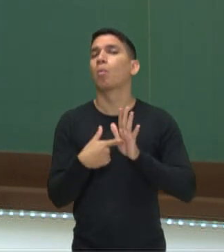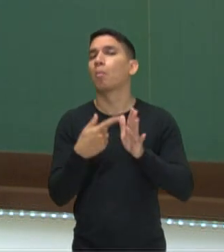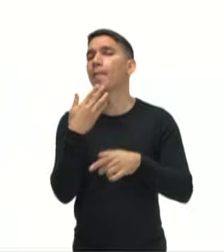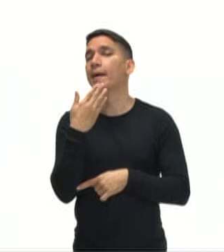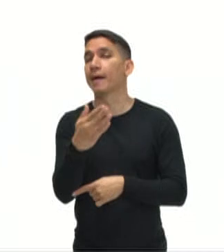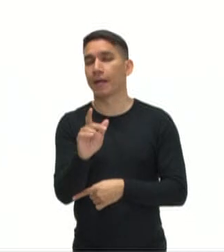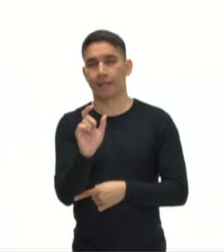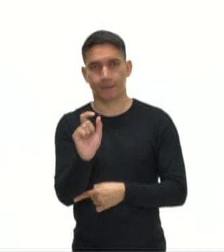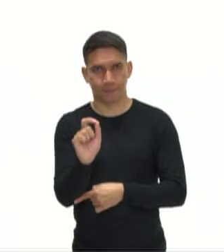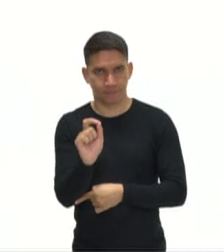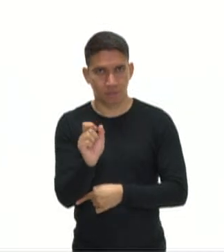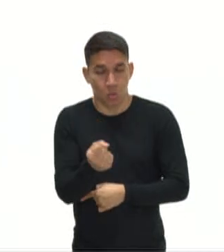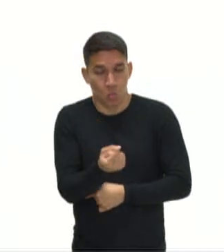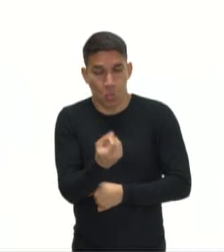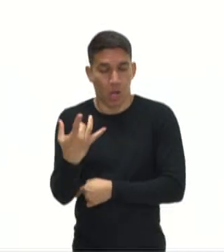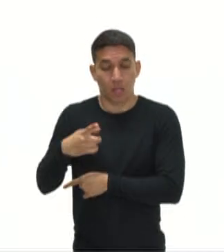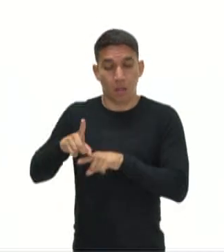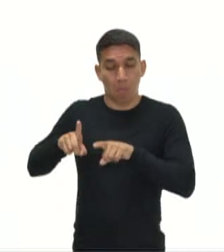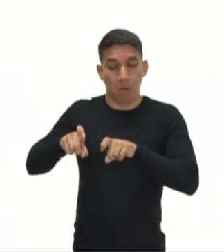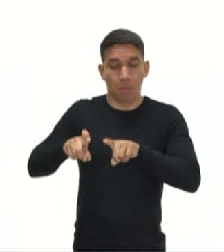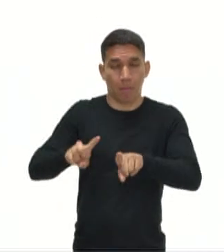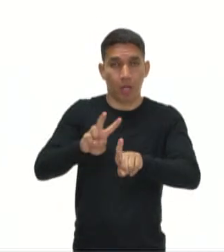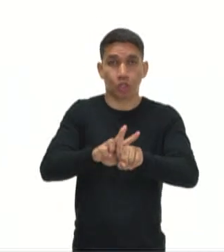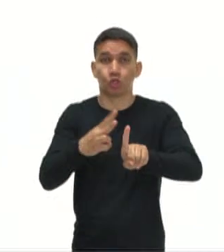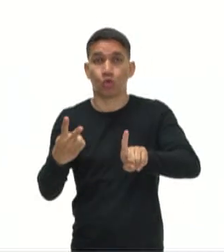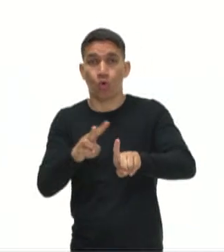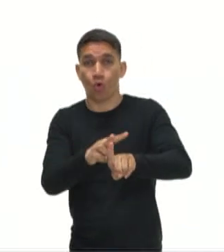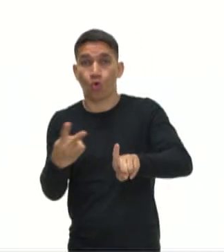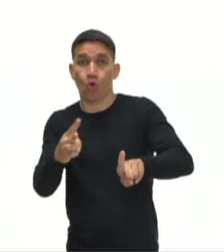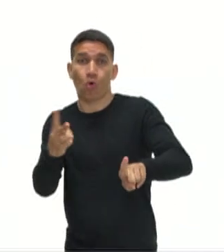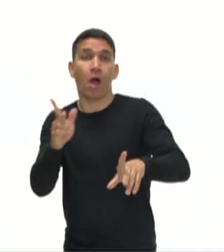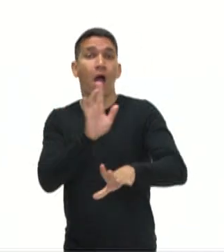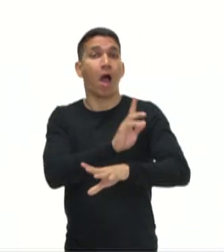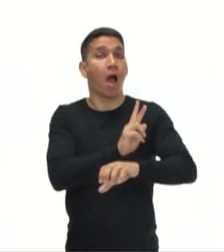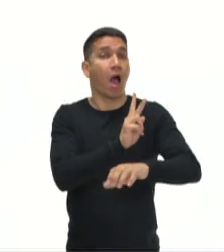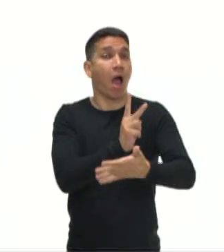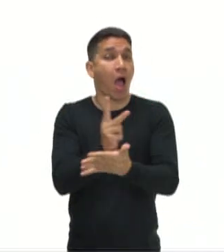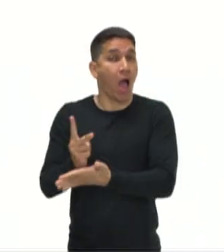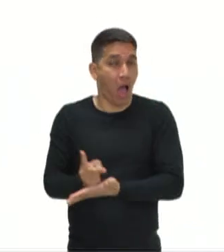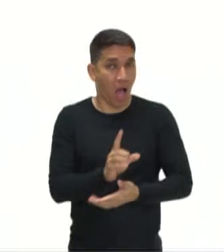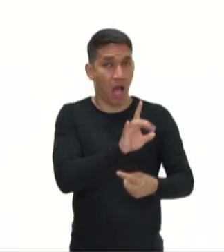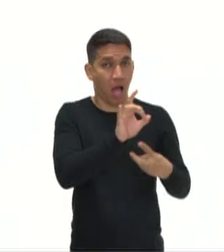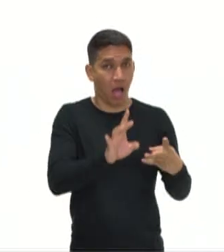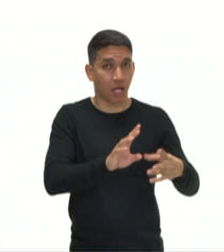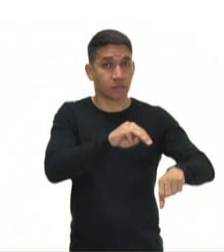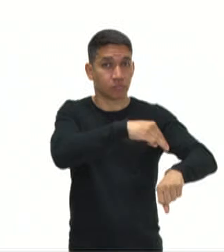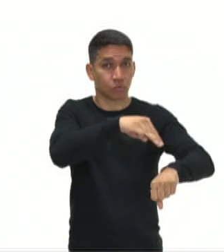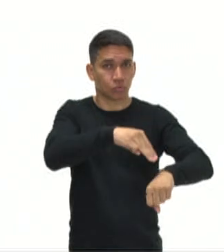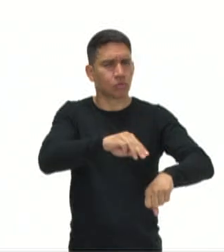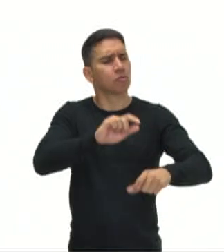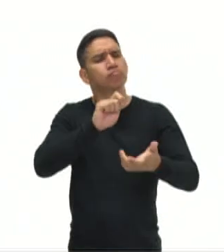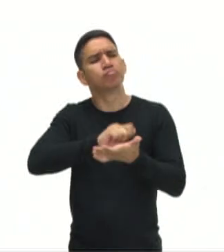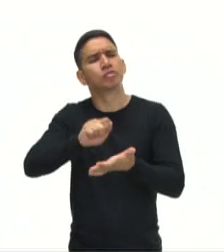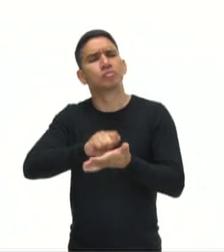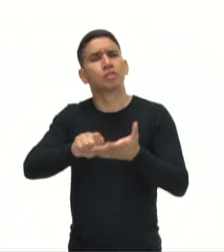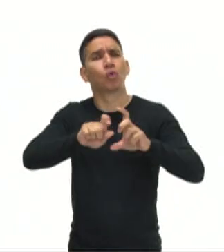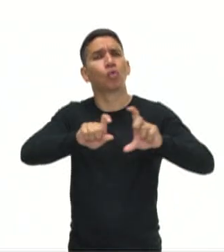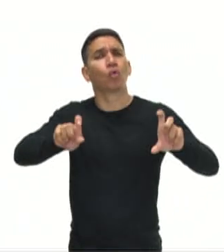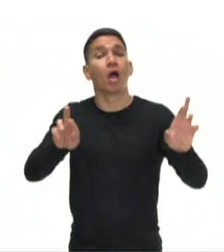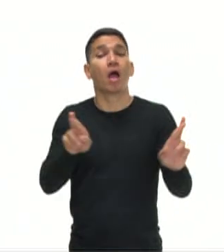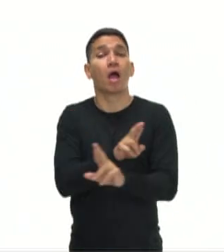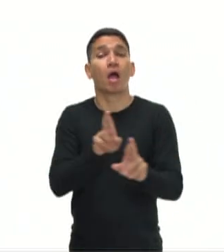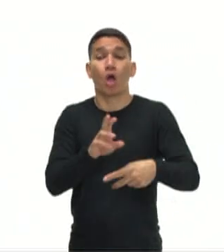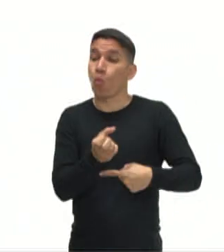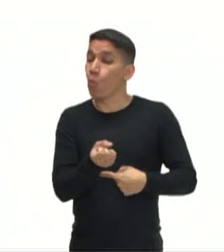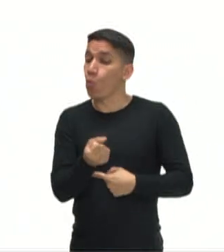seguinte: o número de bactérias dobra a cada minuto. Escreva uma função que relacione o